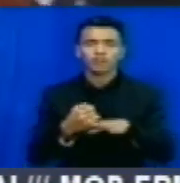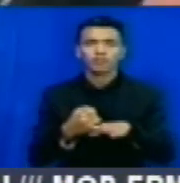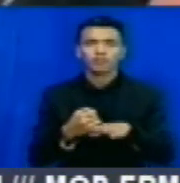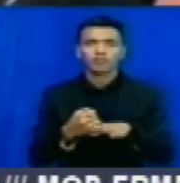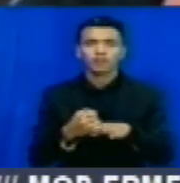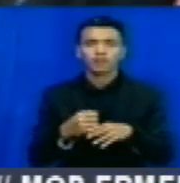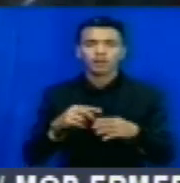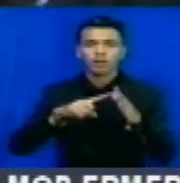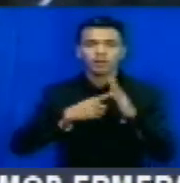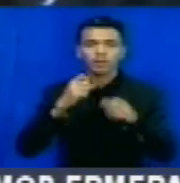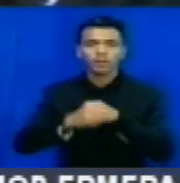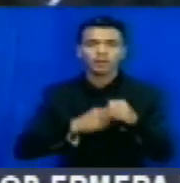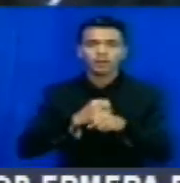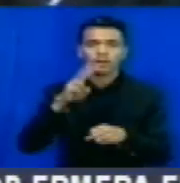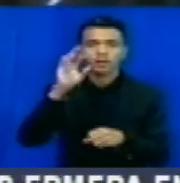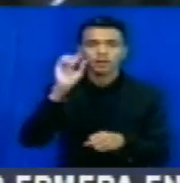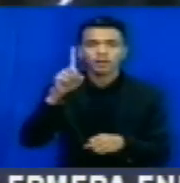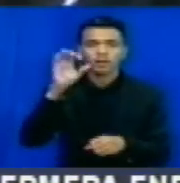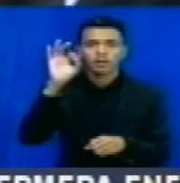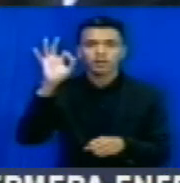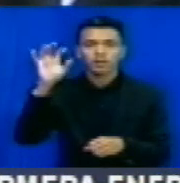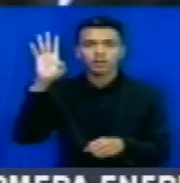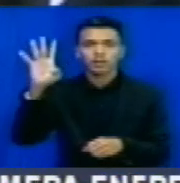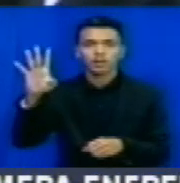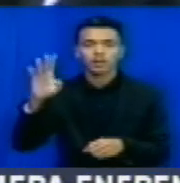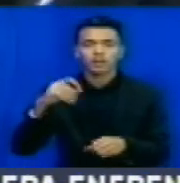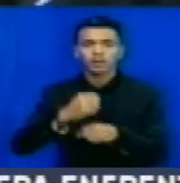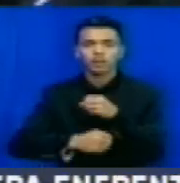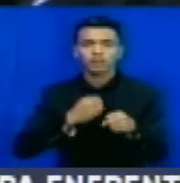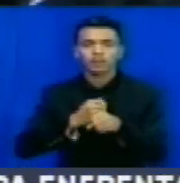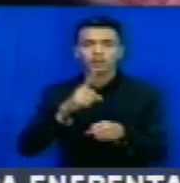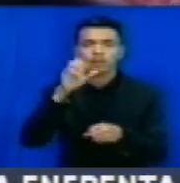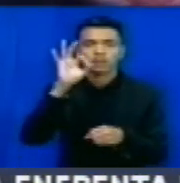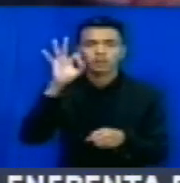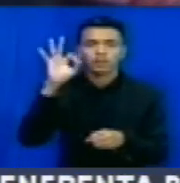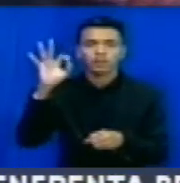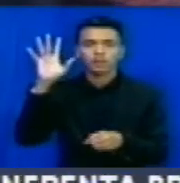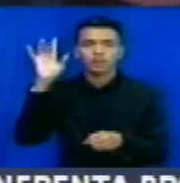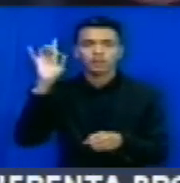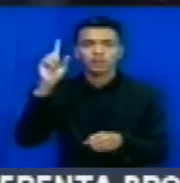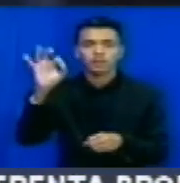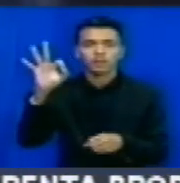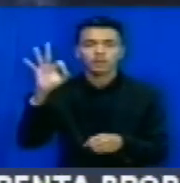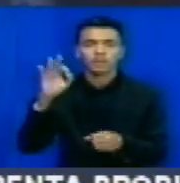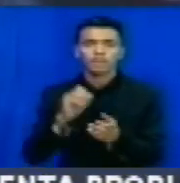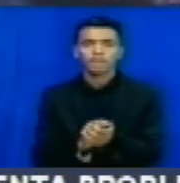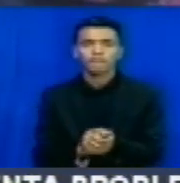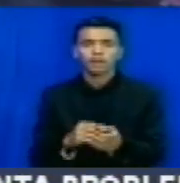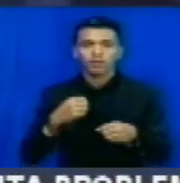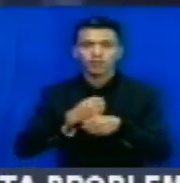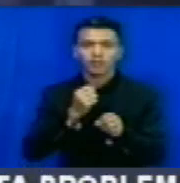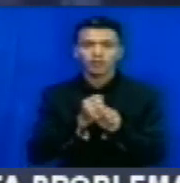clandestina hahu e a tinan rihungida tusia senulo resinghat to tinan rihungida tusia senulo resinsia. Hodi